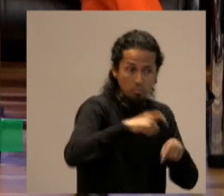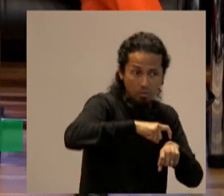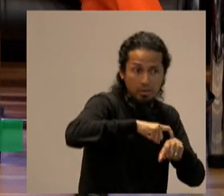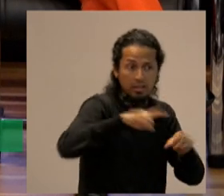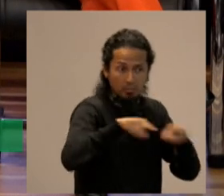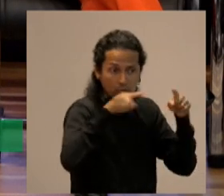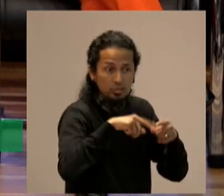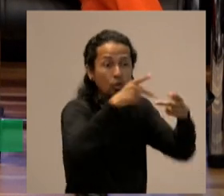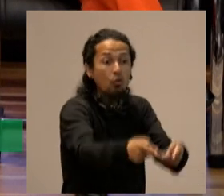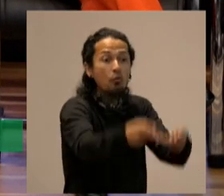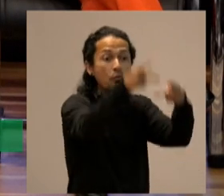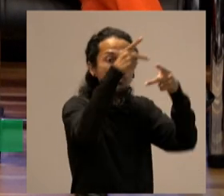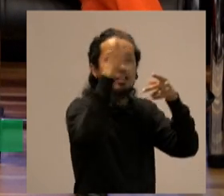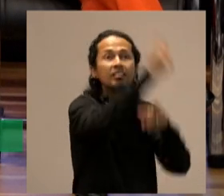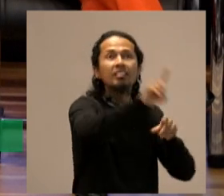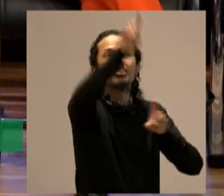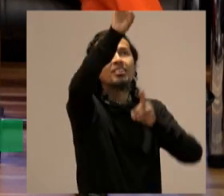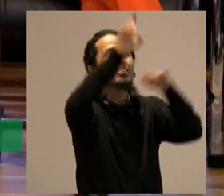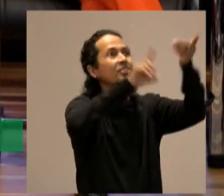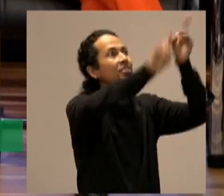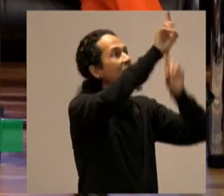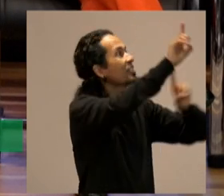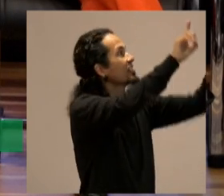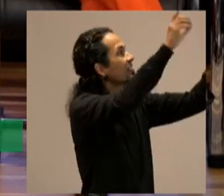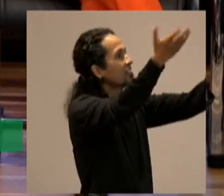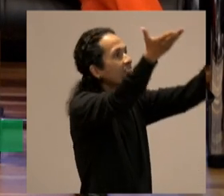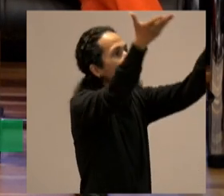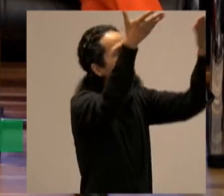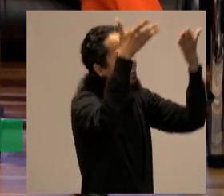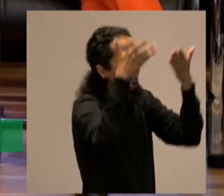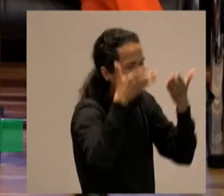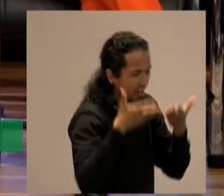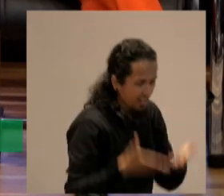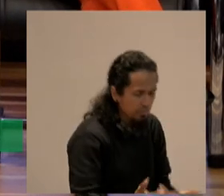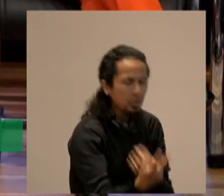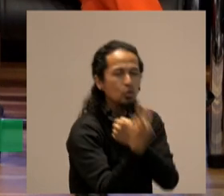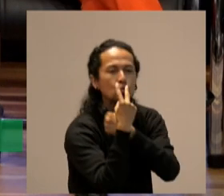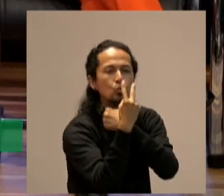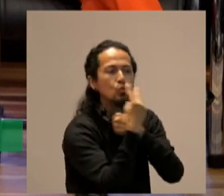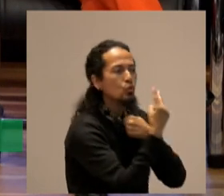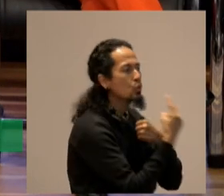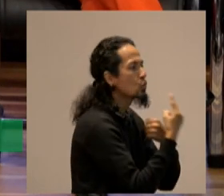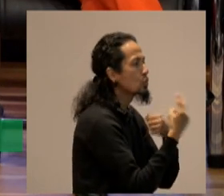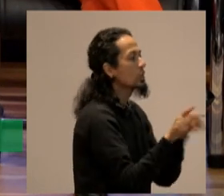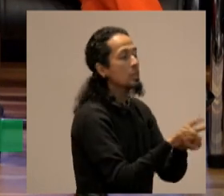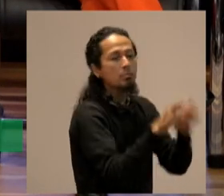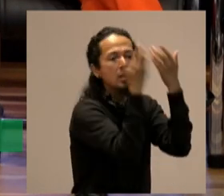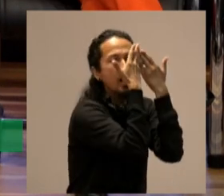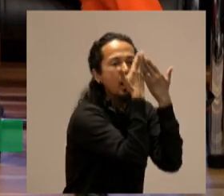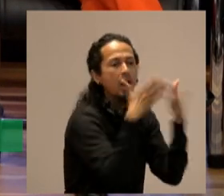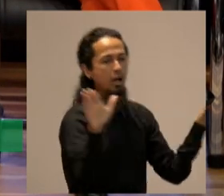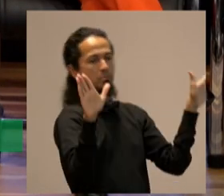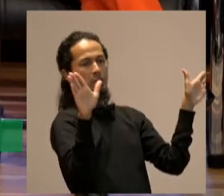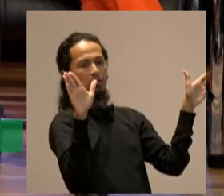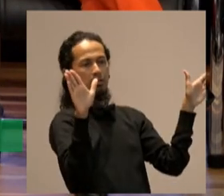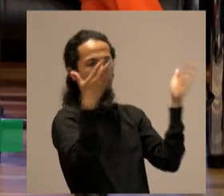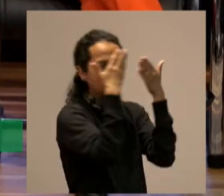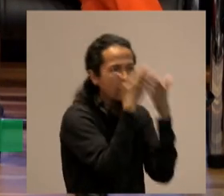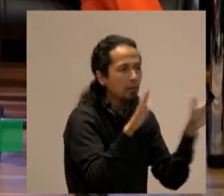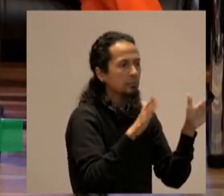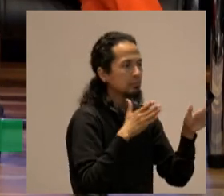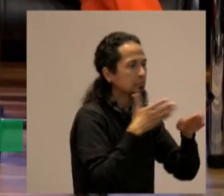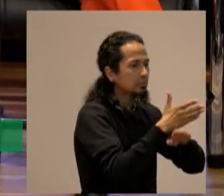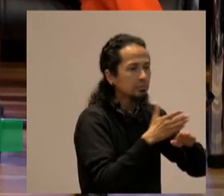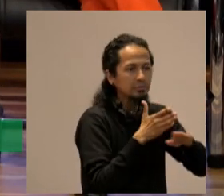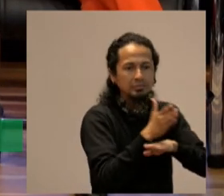junto com a gente, para que cuide, que tome conta do que acontece, para que nos abra portas. E essa, nessa liturgia também, nesse momento